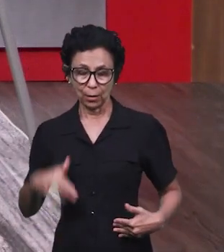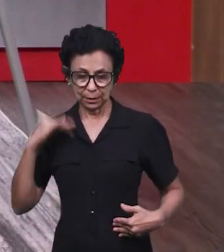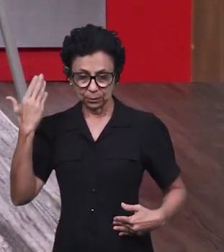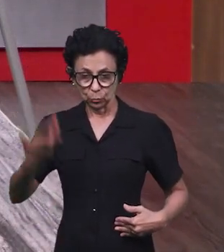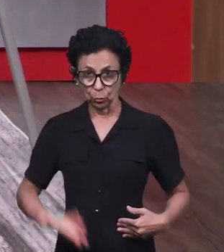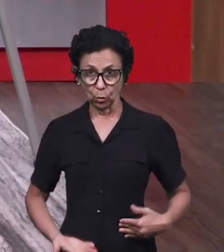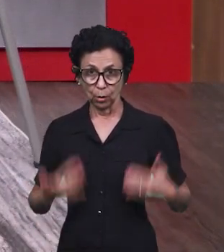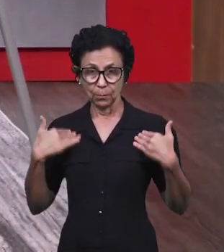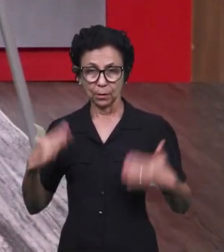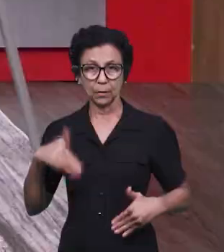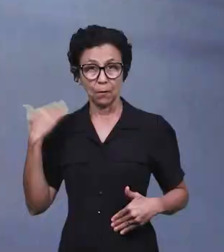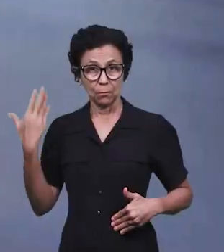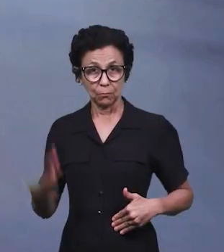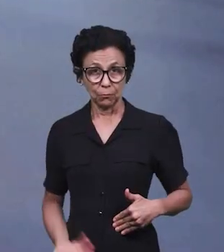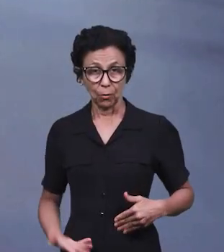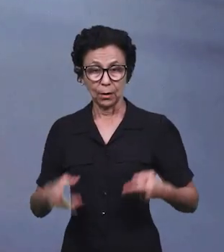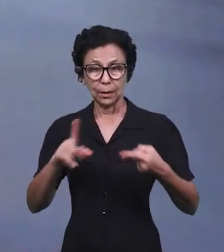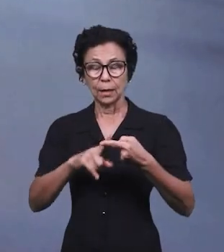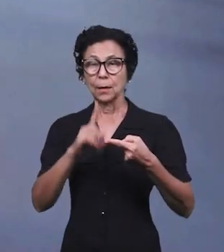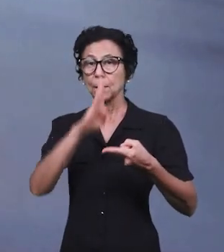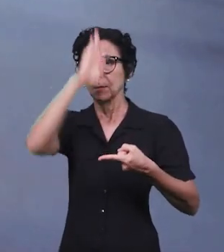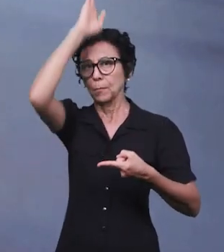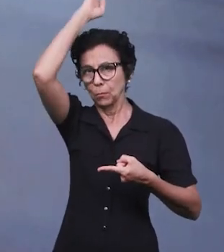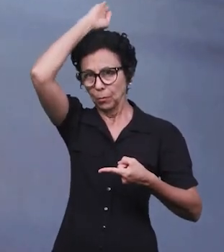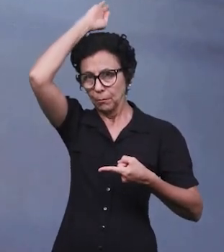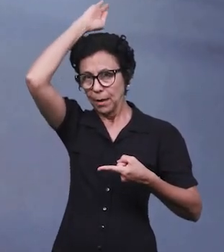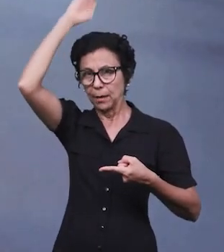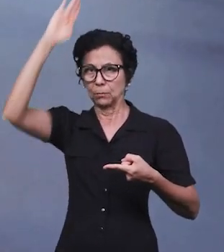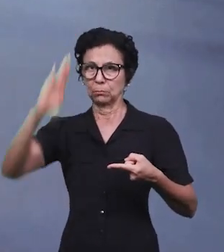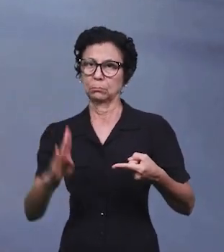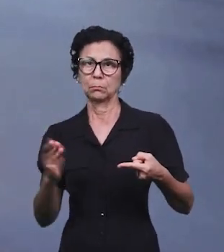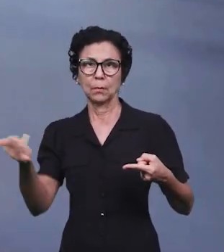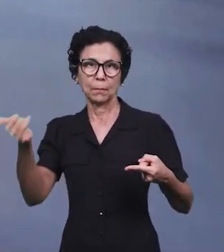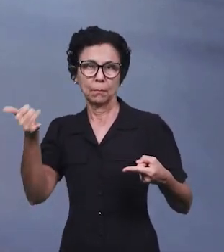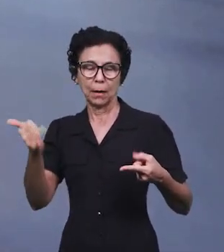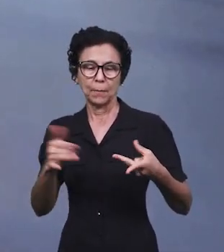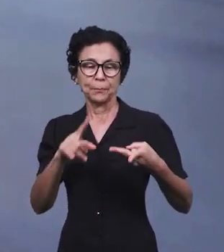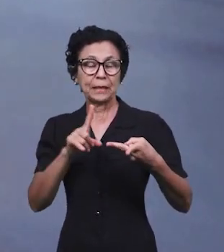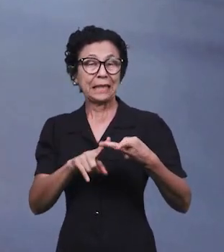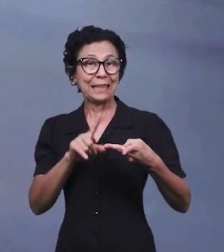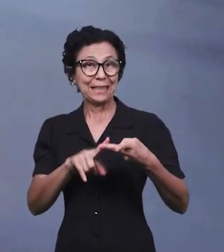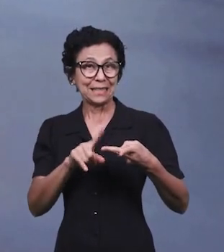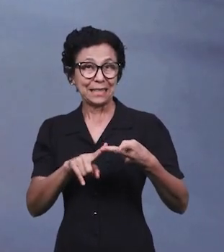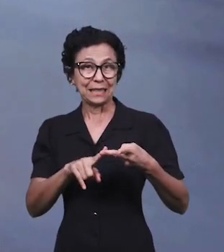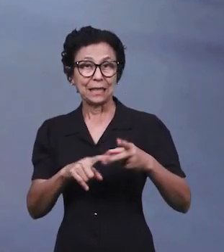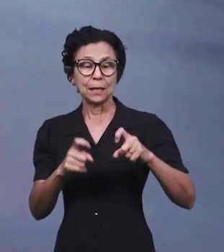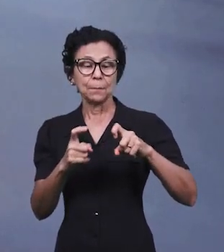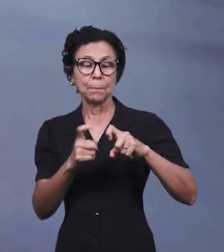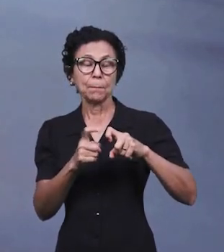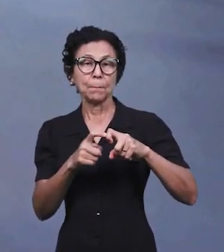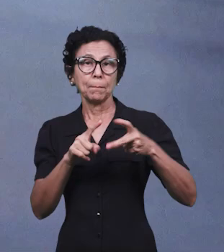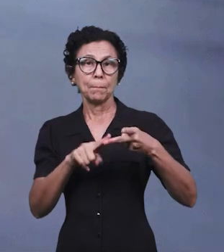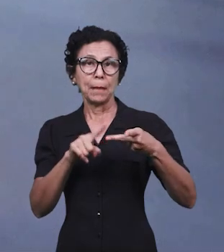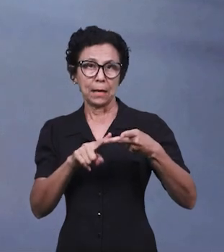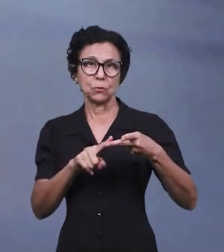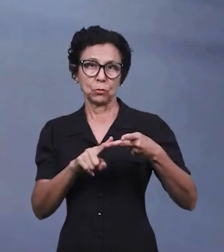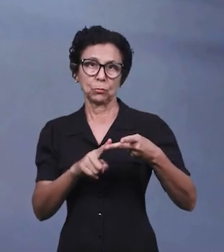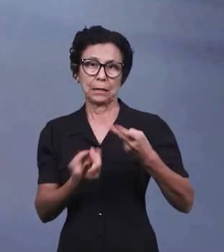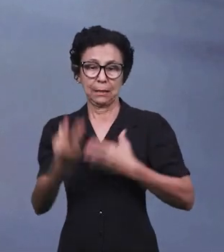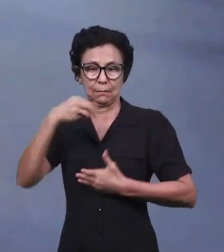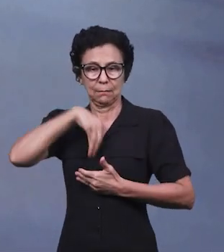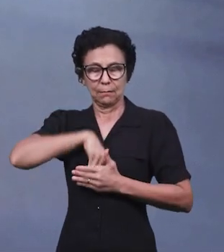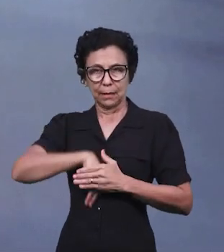quando é caso clínico, né? Entre outras particularidades, acidentes, o bombeiro atua e outras particularidades que a